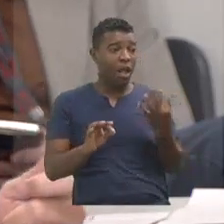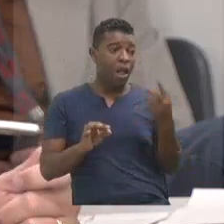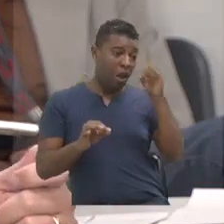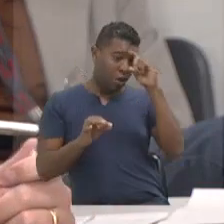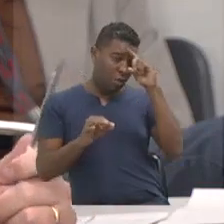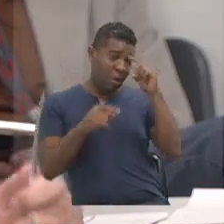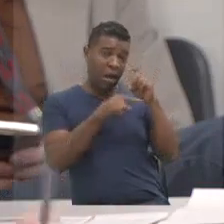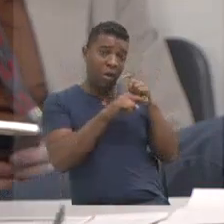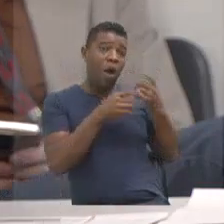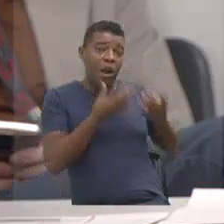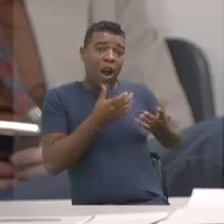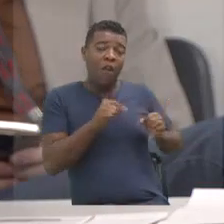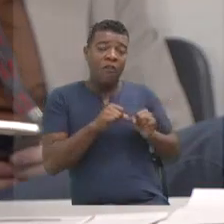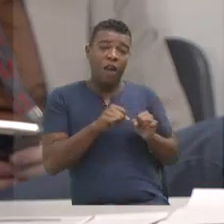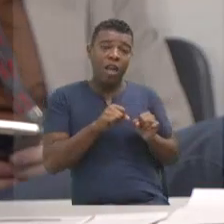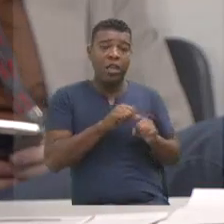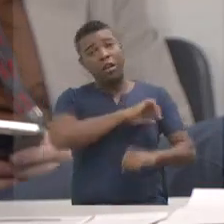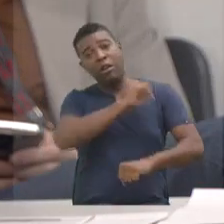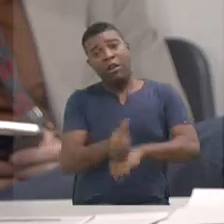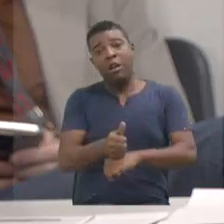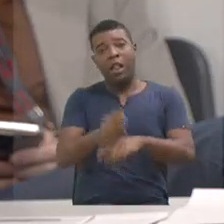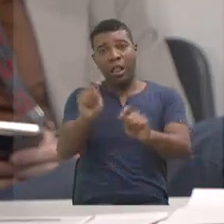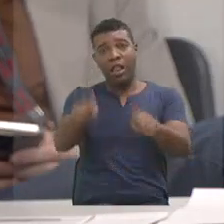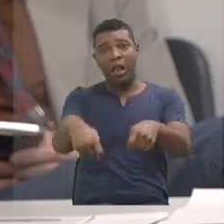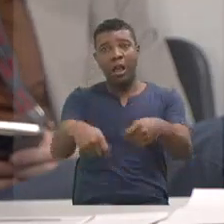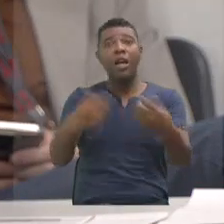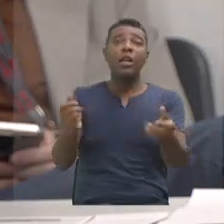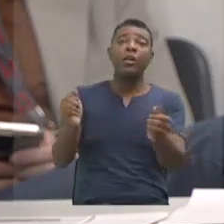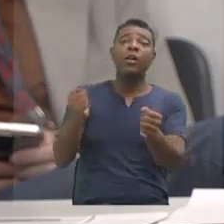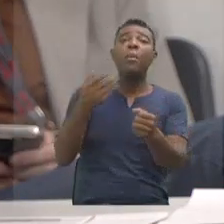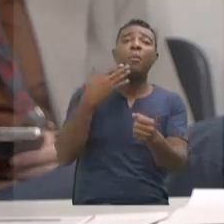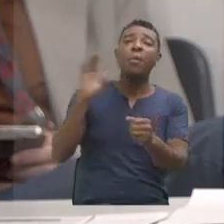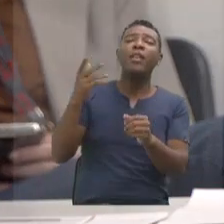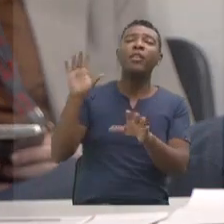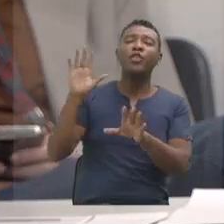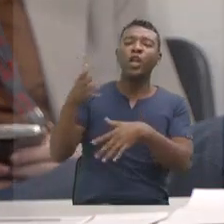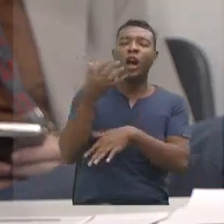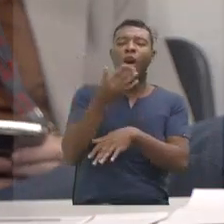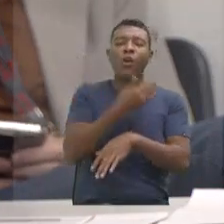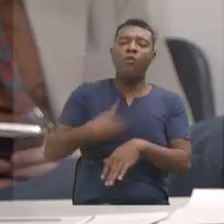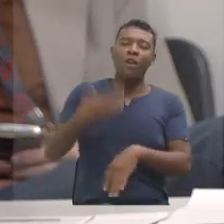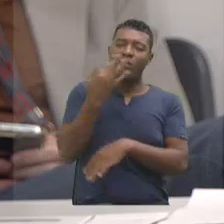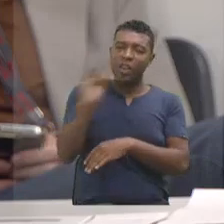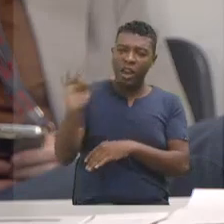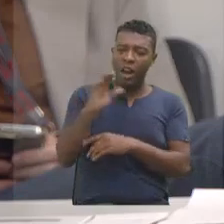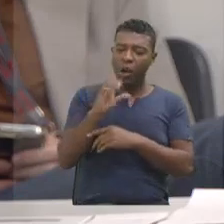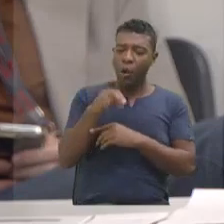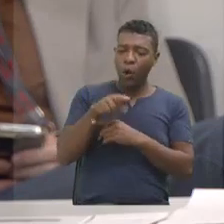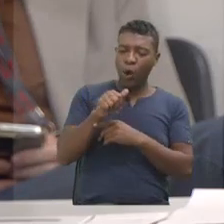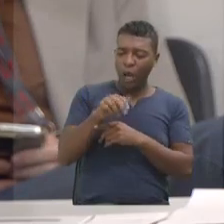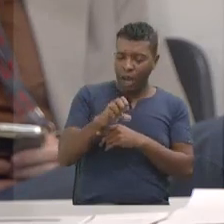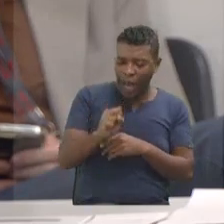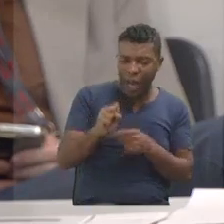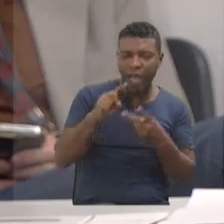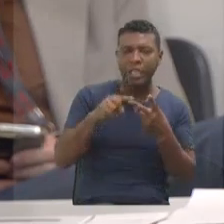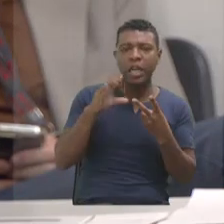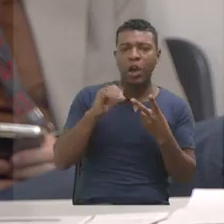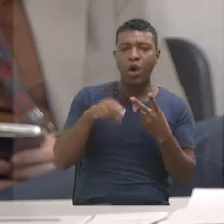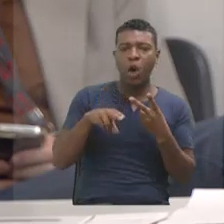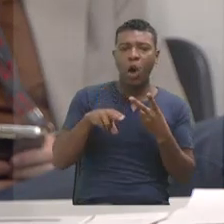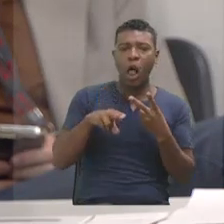falando que o governo federal comprometeu com conaz e com conazemes em melhorar